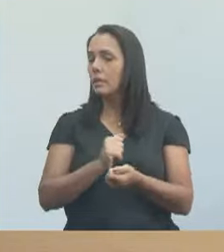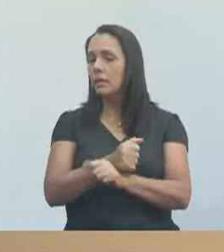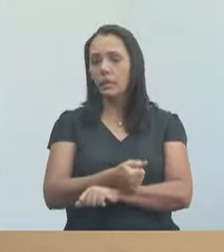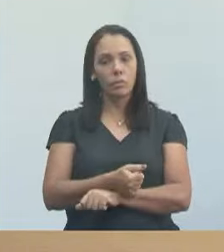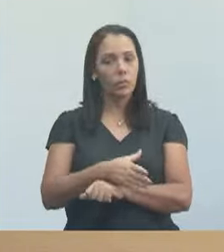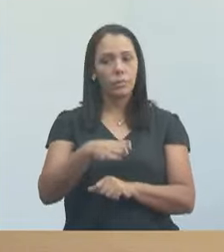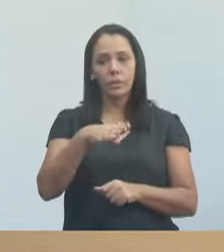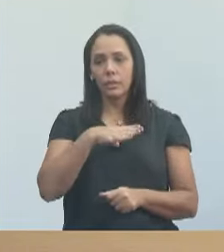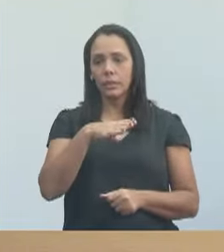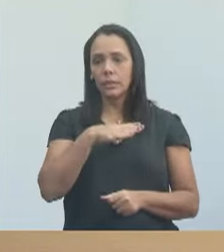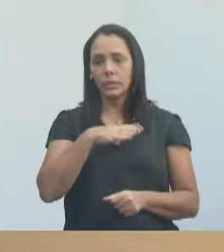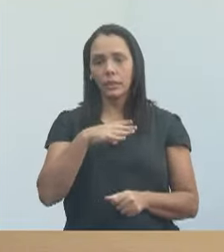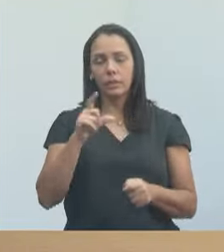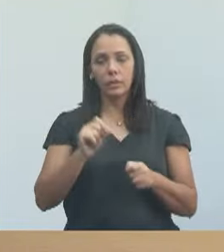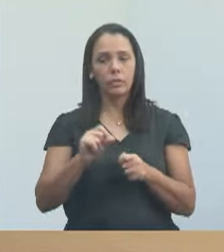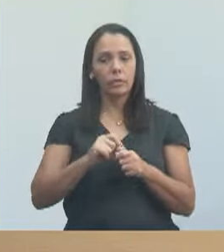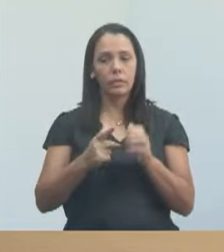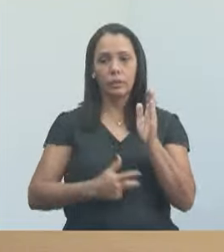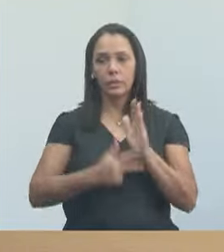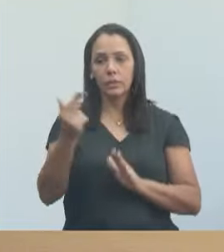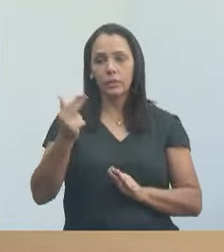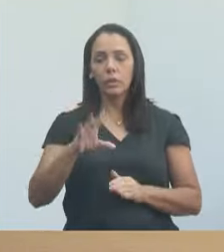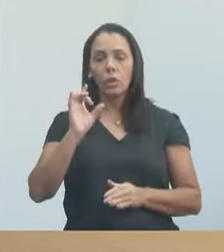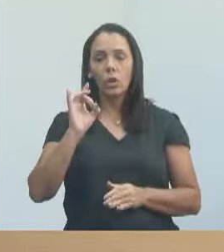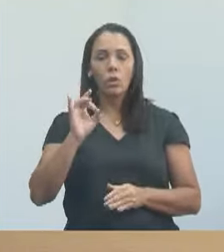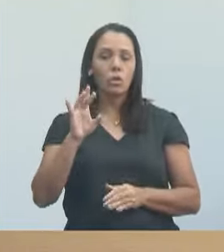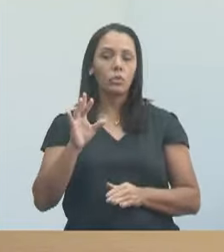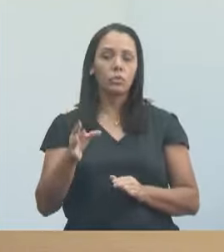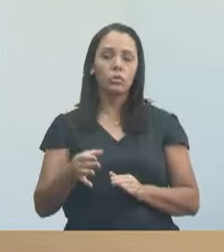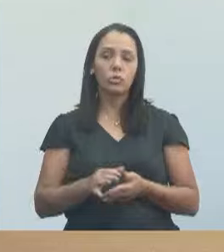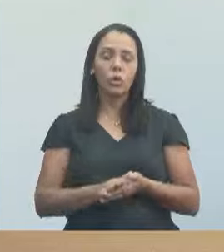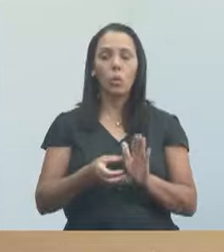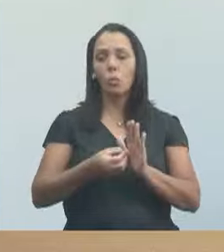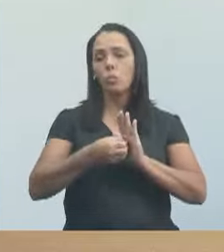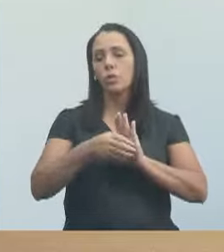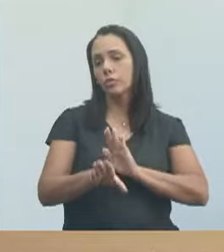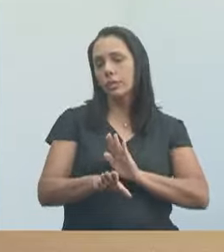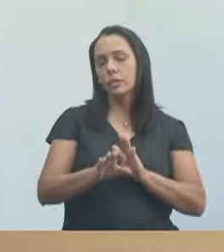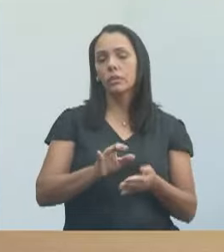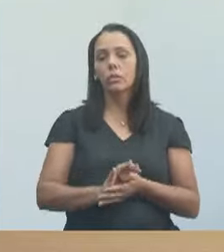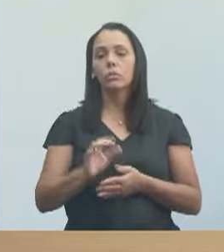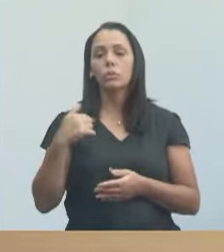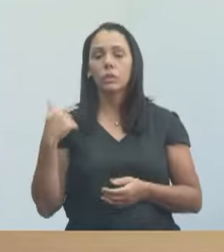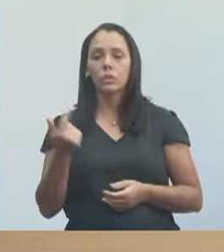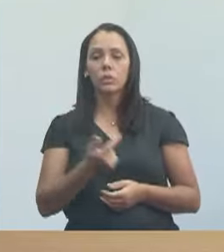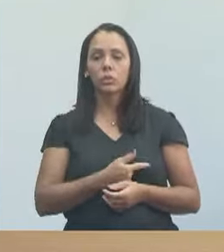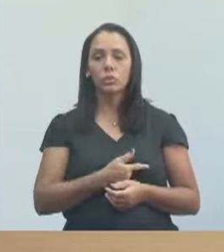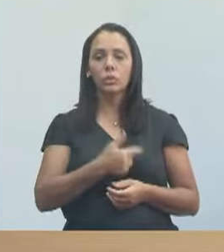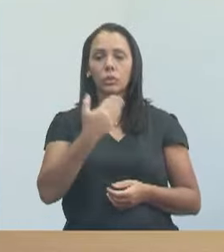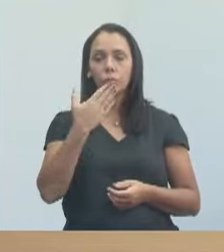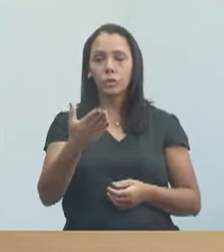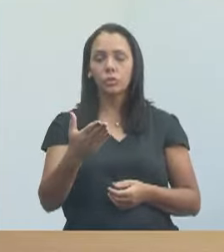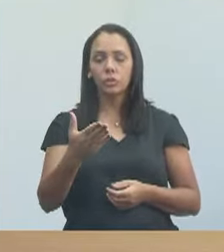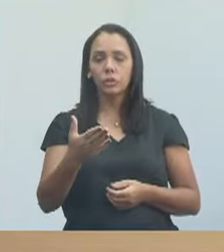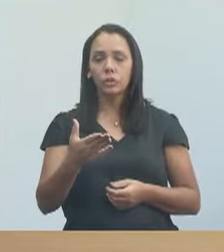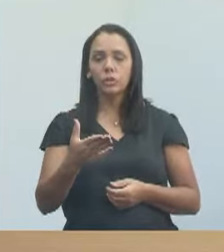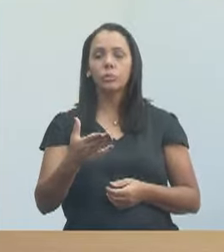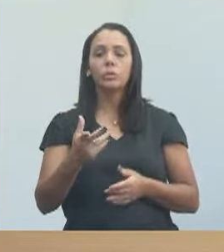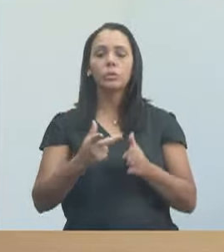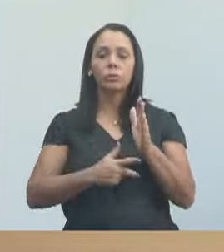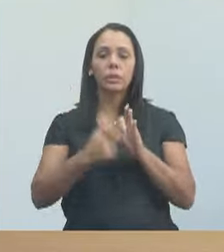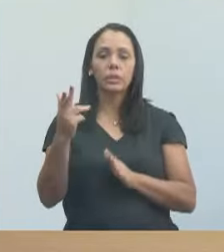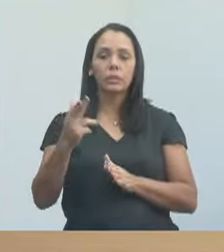o município a estar fazendo castrações, ele sugere, né? E nós colocamos que continuasse sendo feita essa